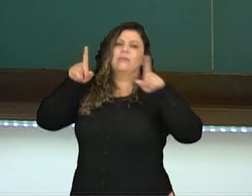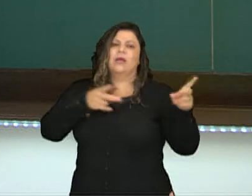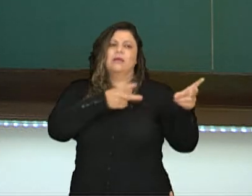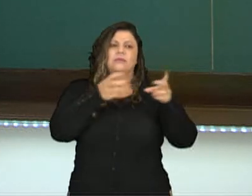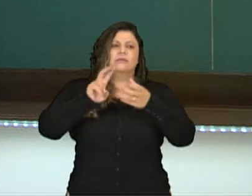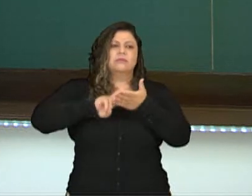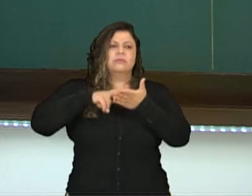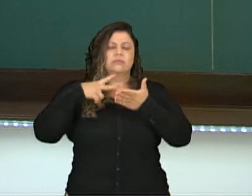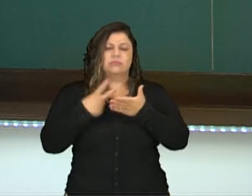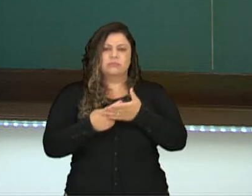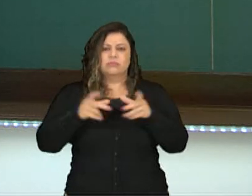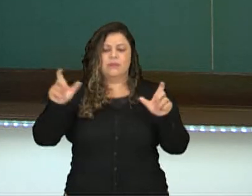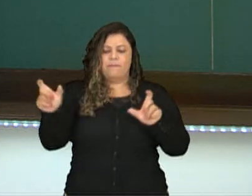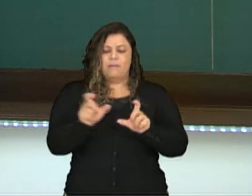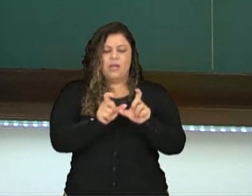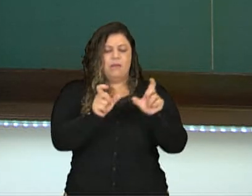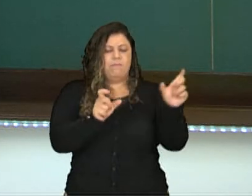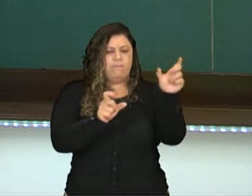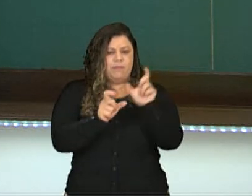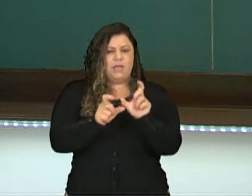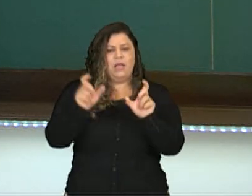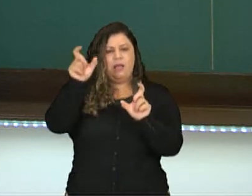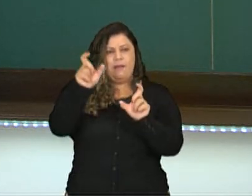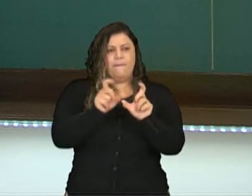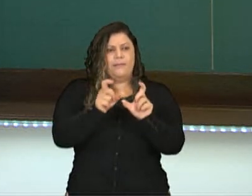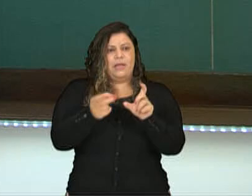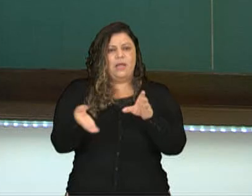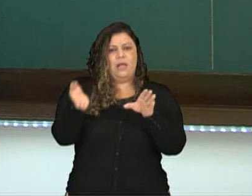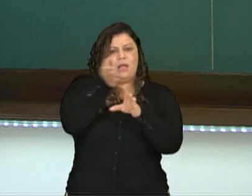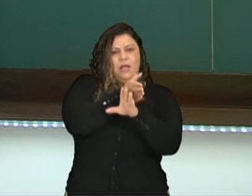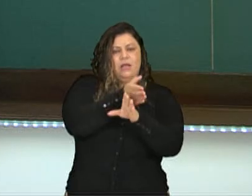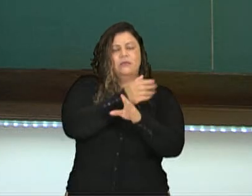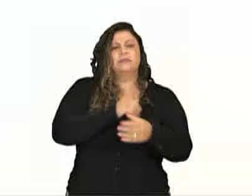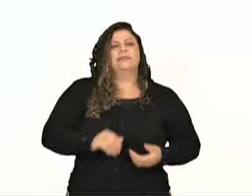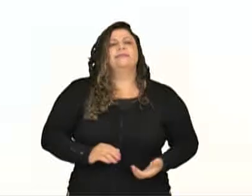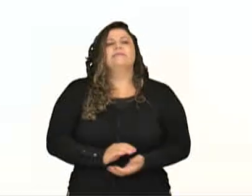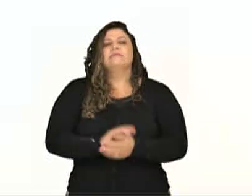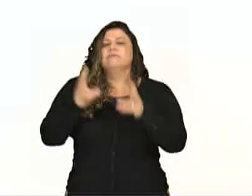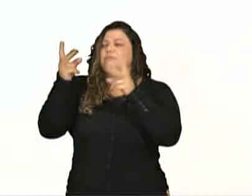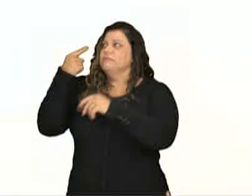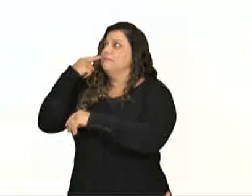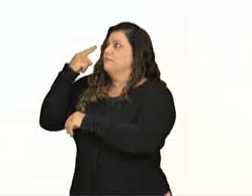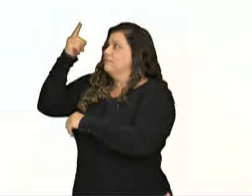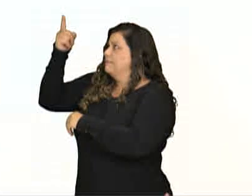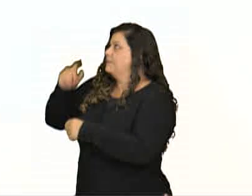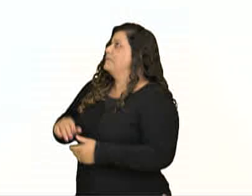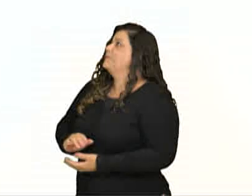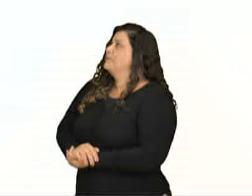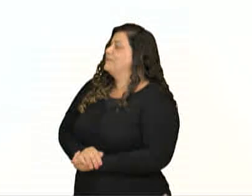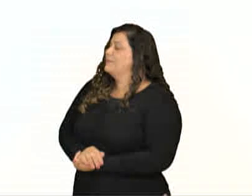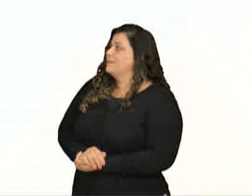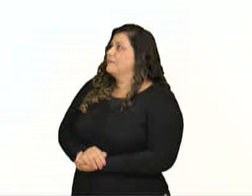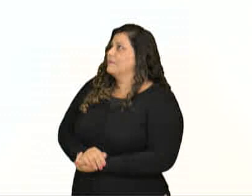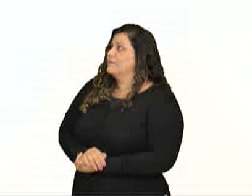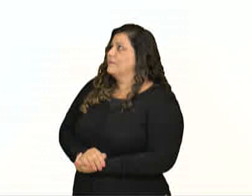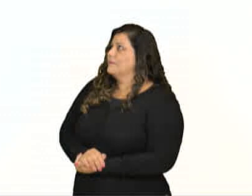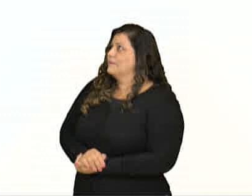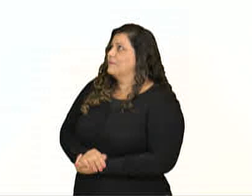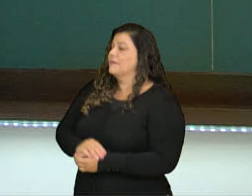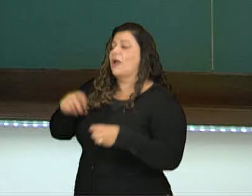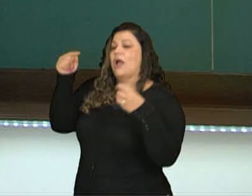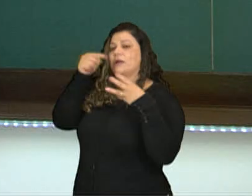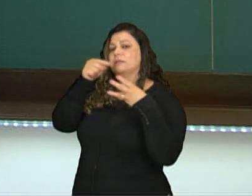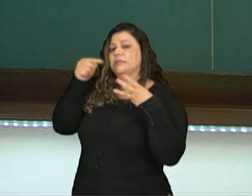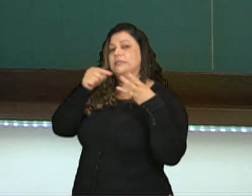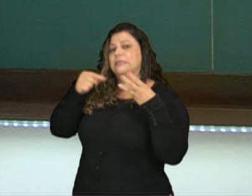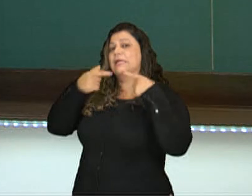3 pedaços com escritas diferentes. Vou até retornar um para vocês observarem. Aqui estaria o hieróglifo, aqui o demótico e aqui o